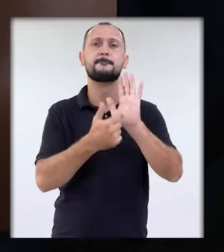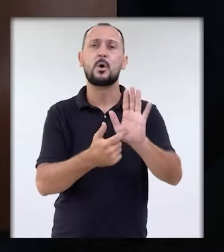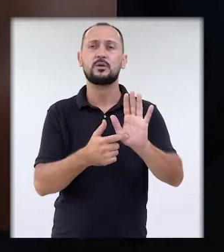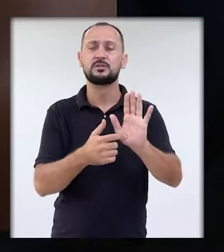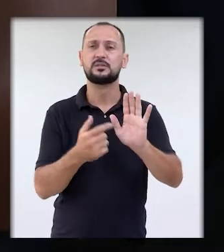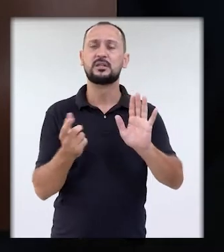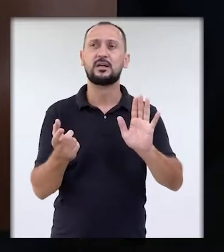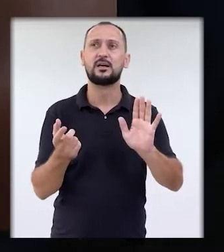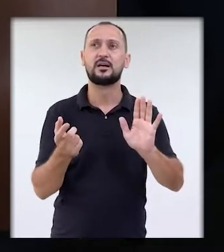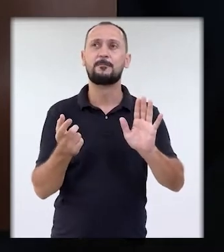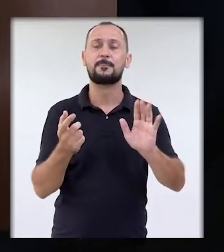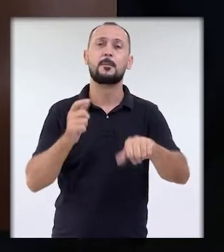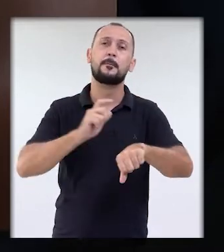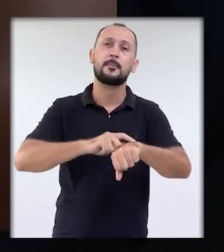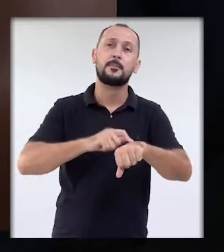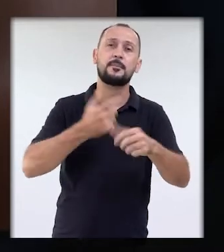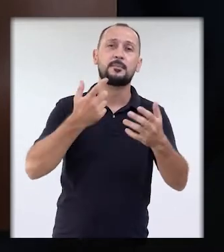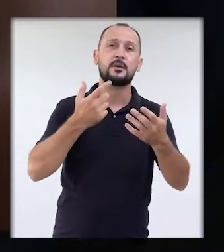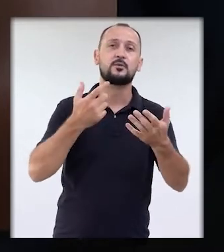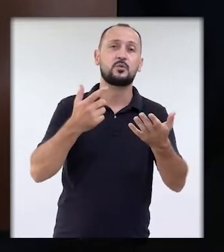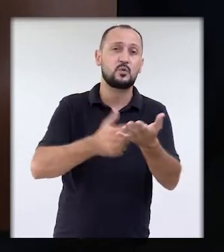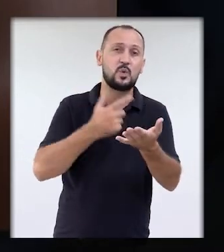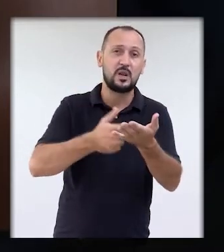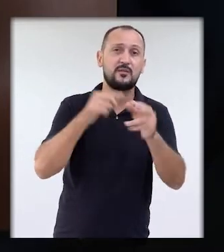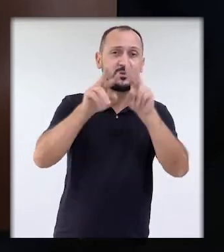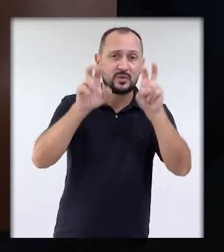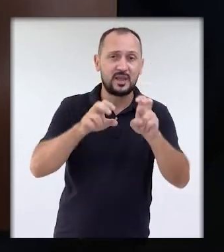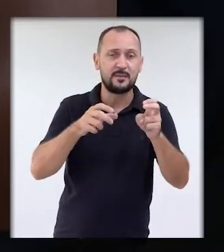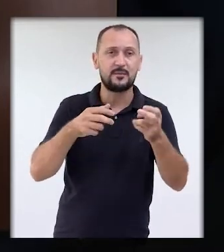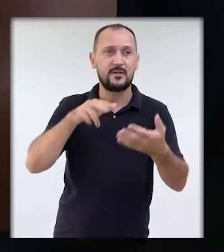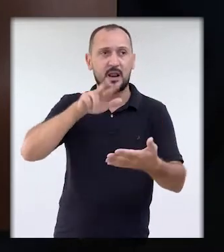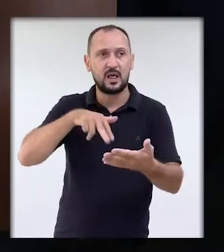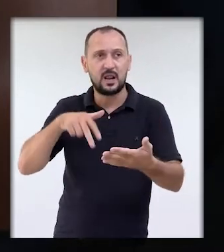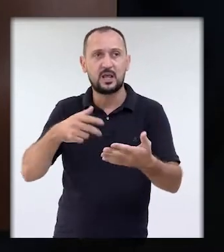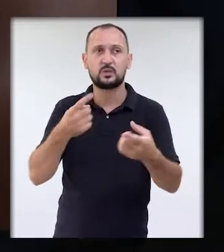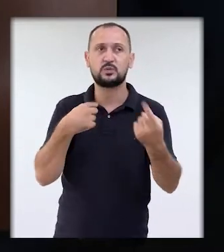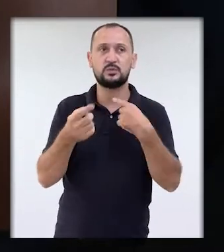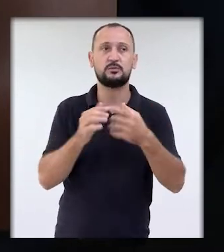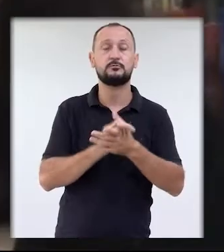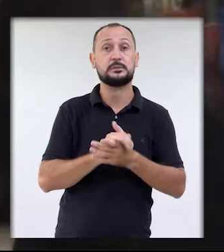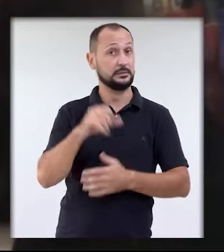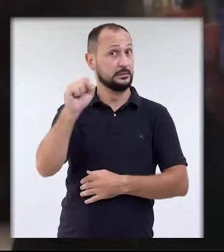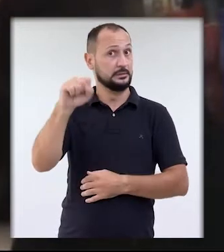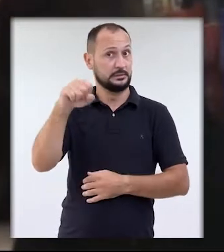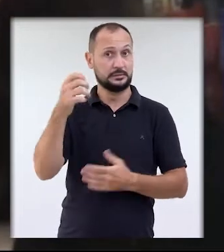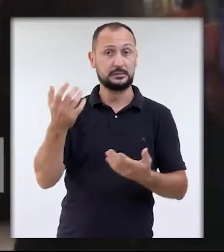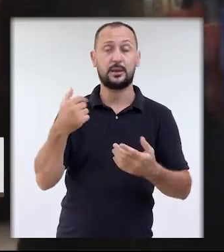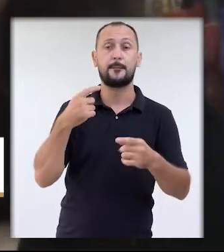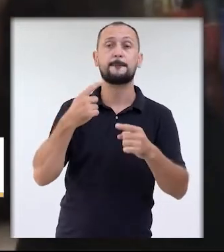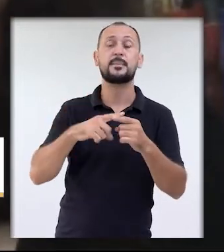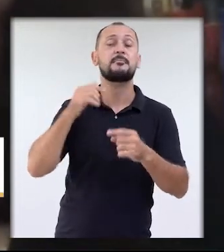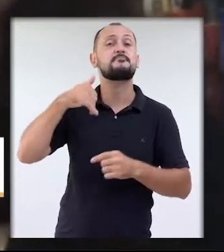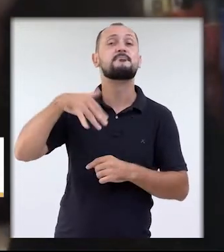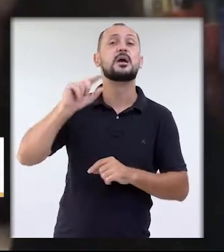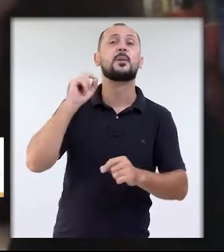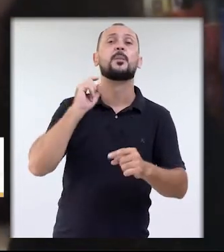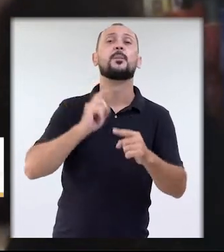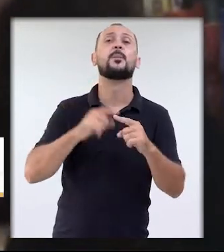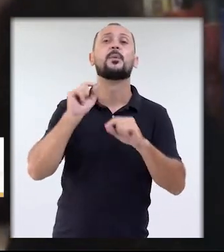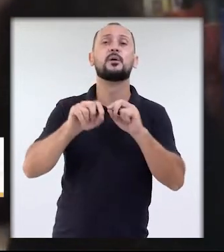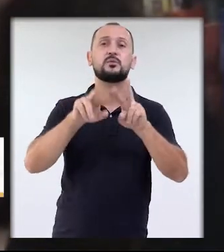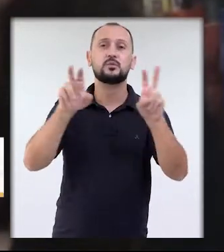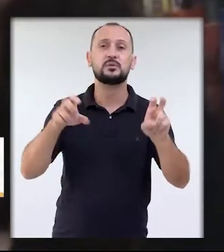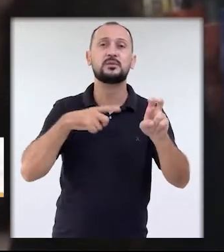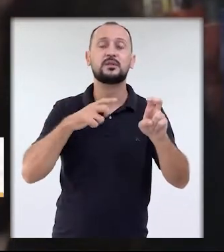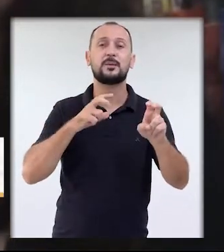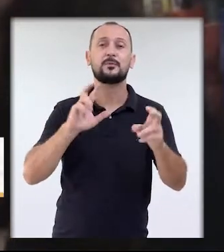à medida que novos títulos vão sendo lidos e debatidos, Evelise? Com certeza, principalmente por causa da questão